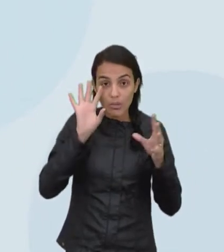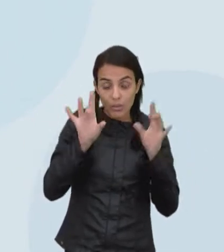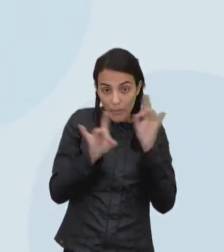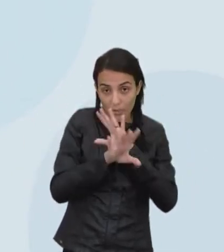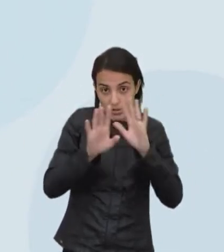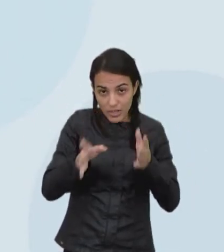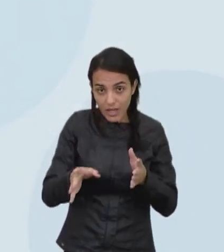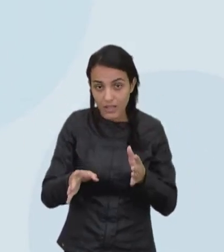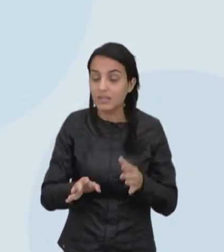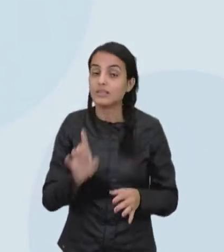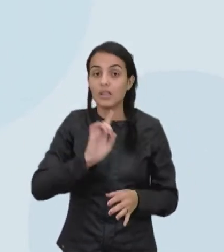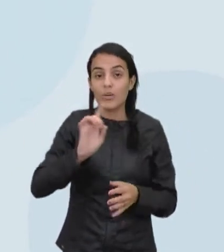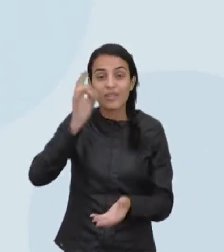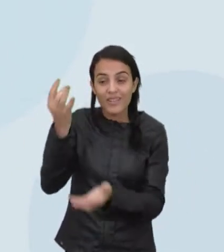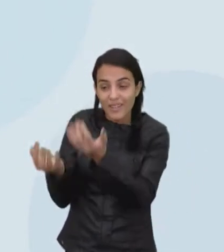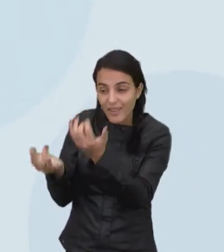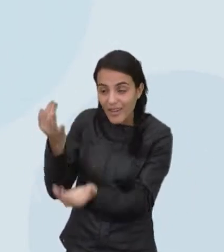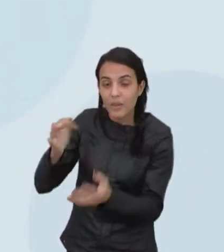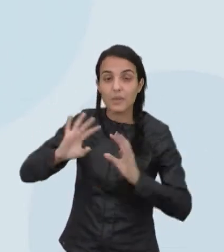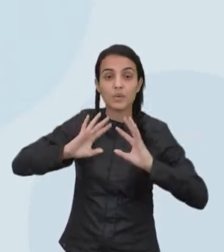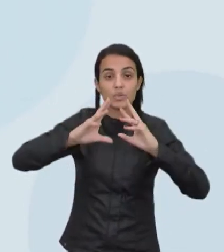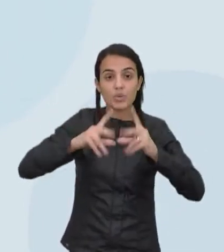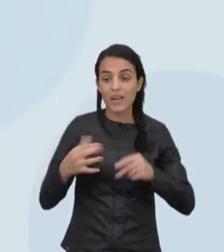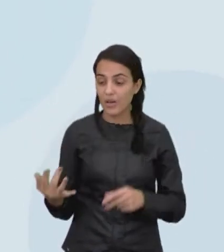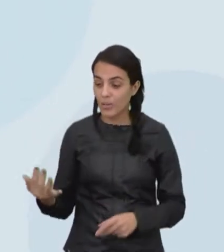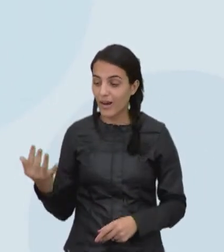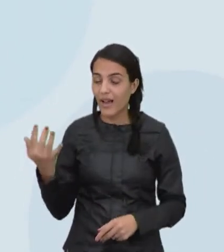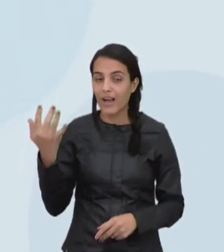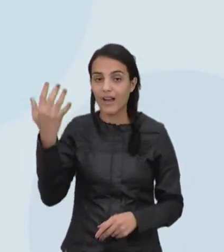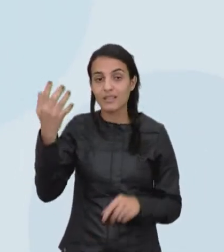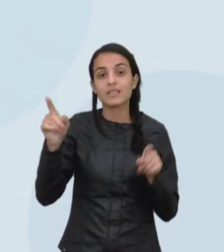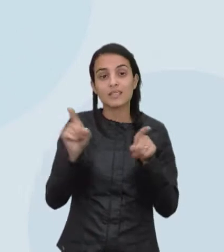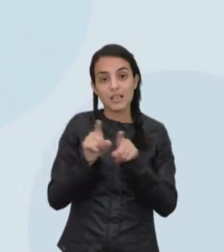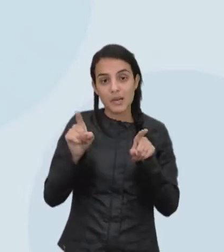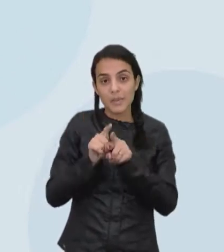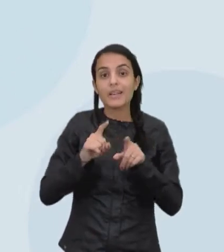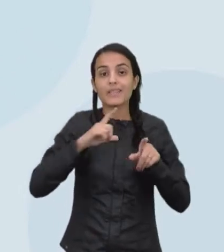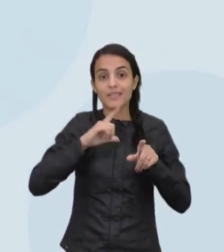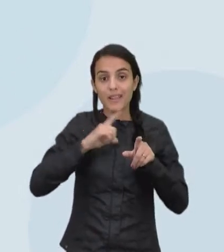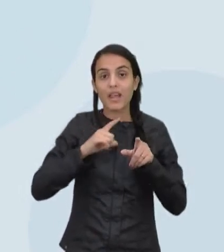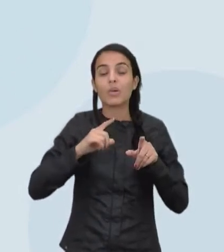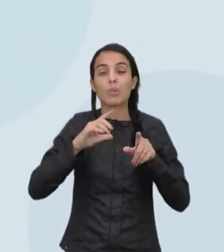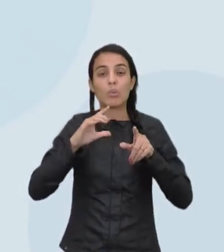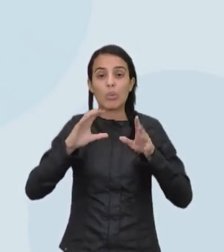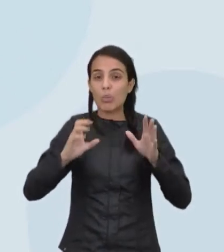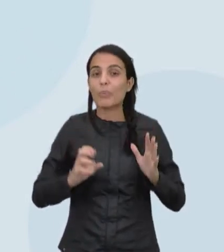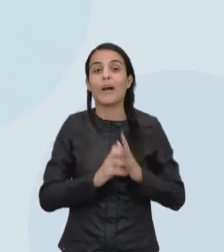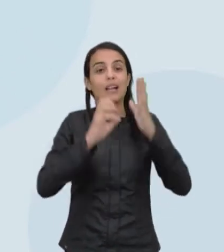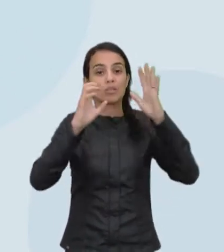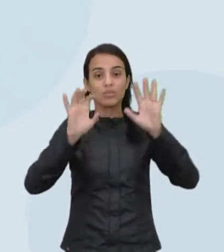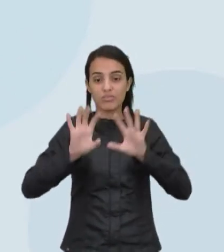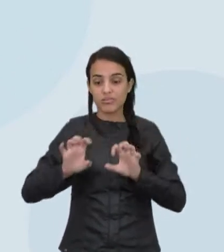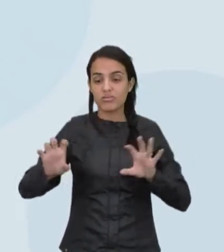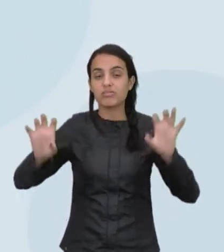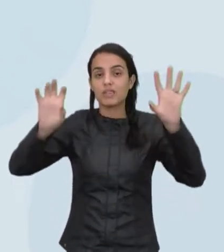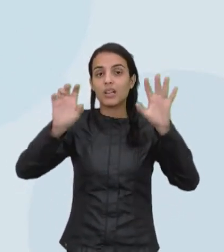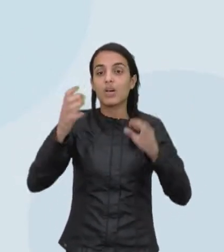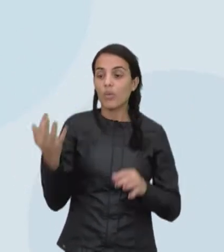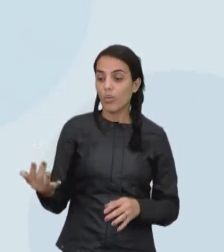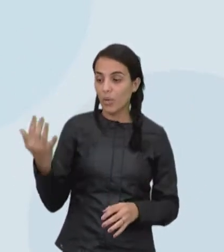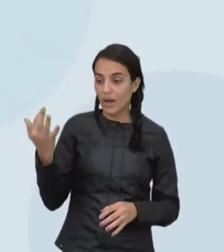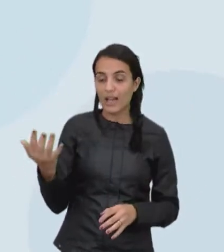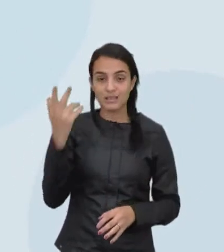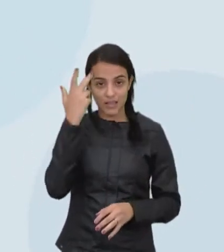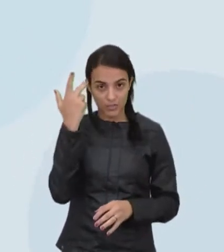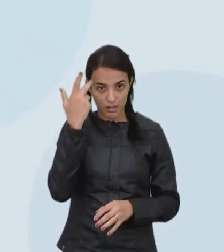seja, queima tudo, né? E os gases incompletos também causam o efeito estufa. Tirando o gás natural, os outros